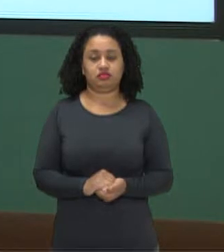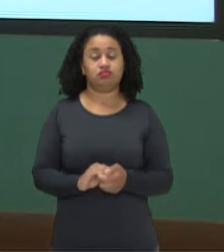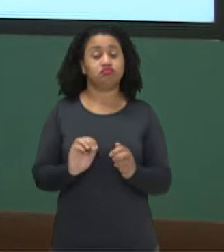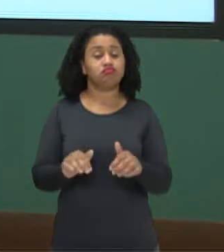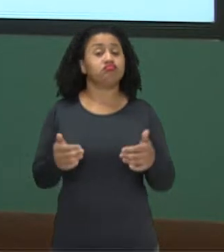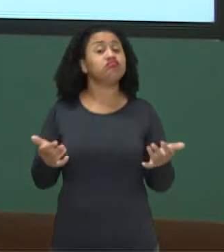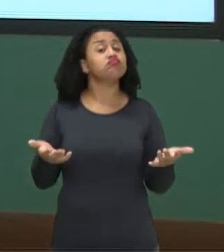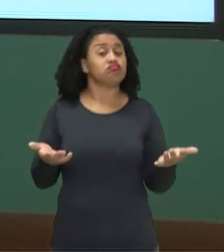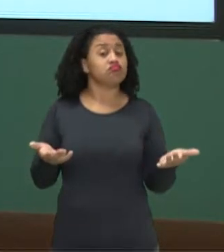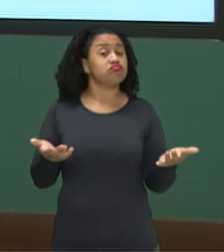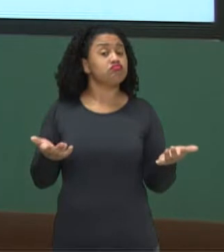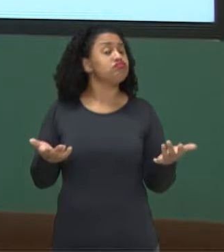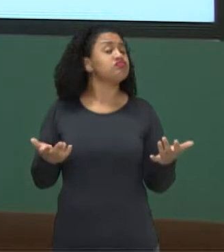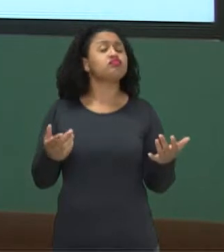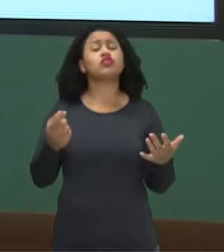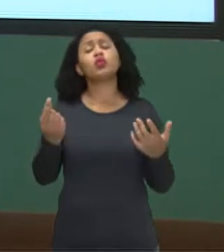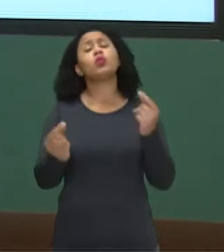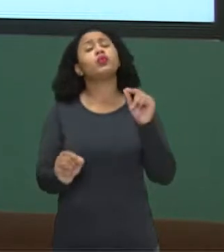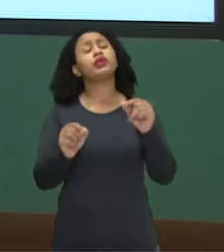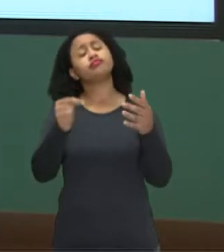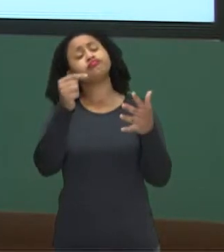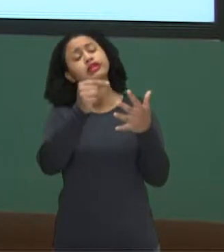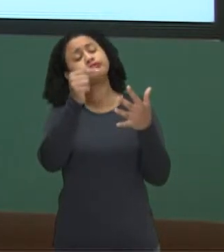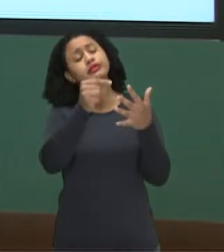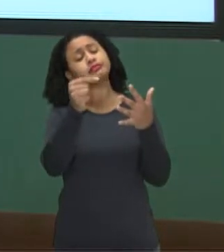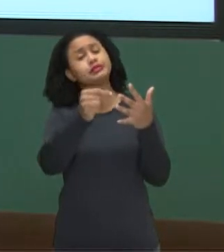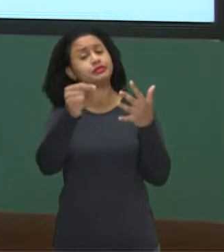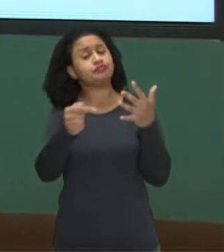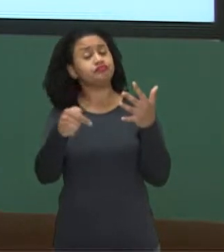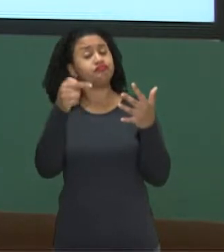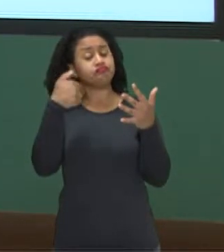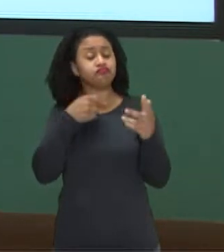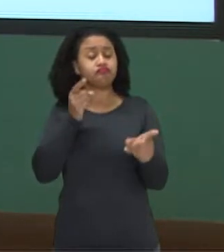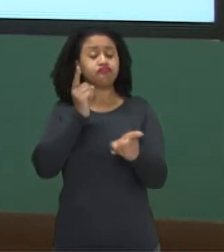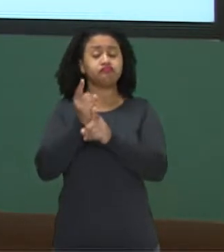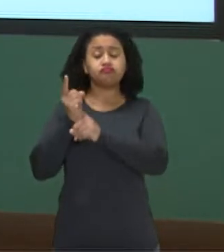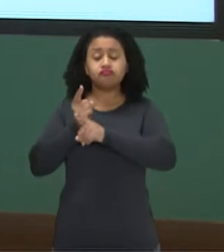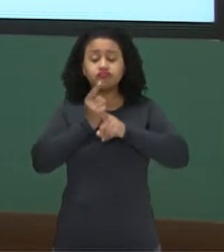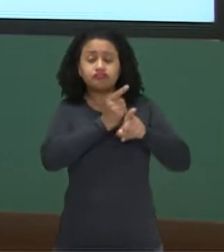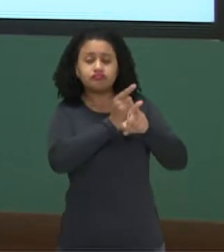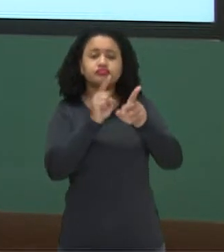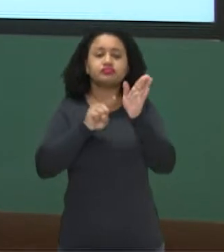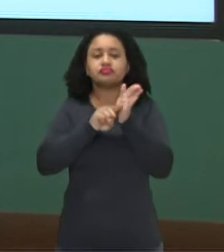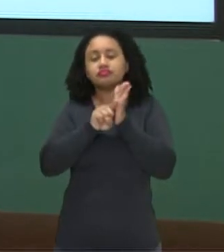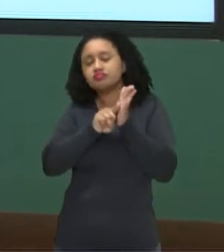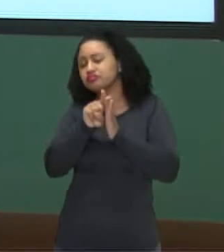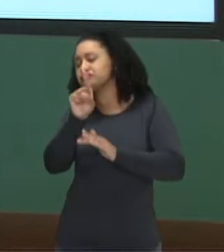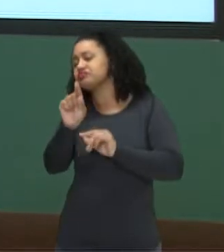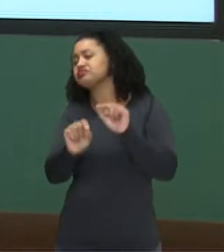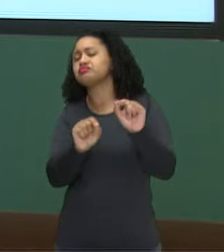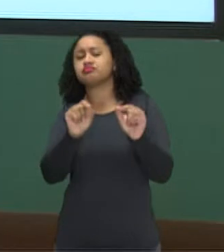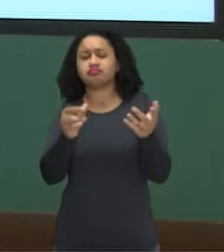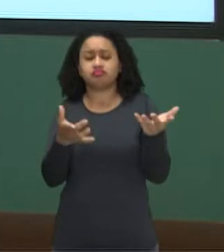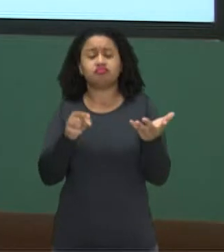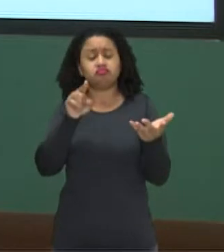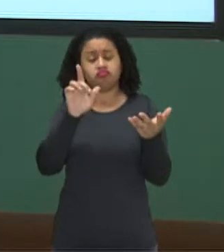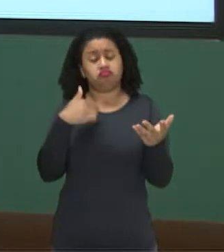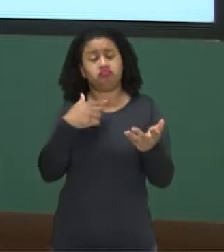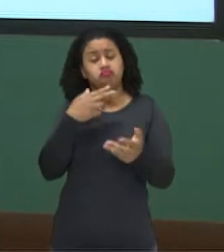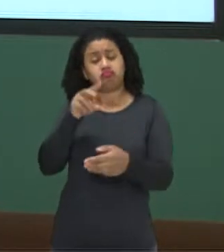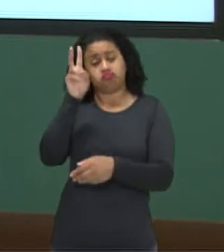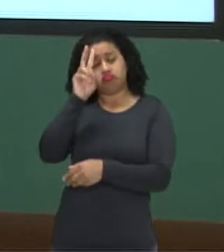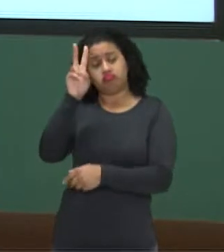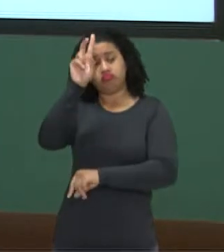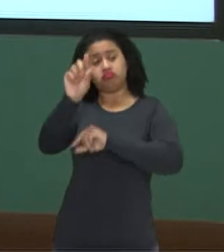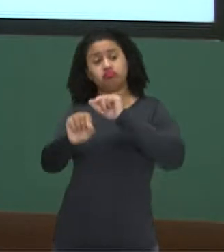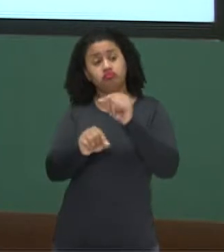E então, que elementos foram esses sendo descobertos pelos pesquisadores? Você deve ter lembrado